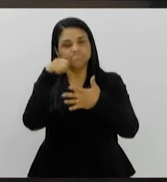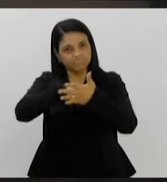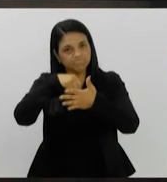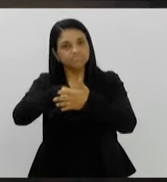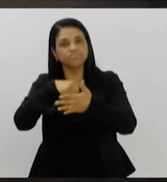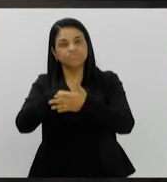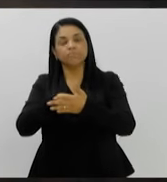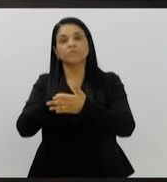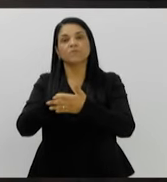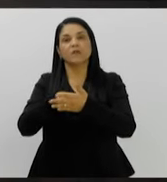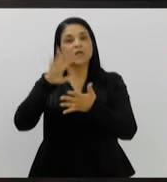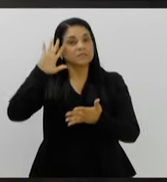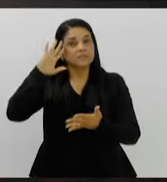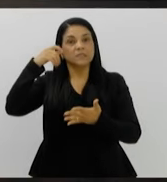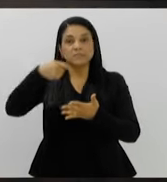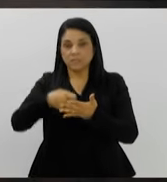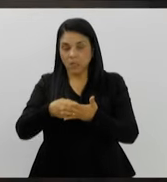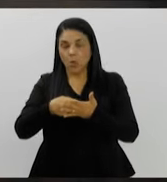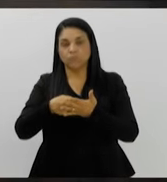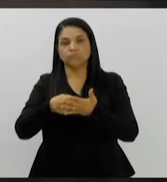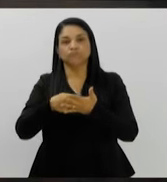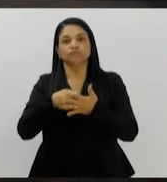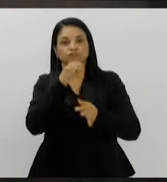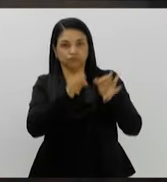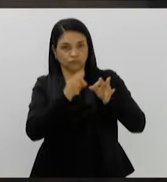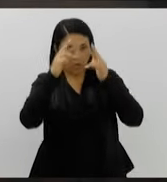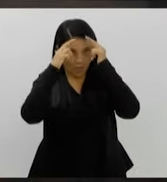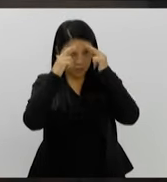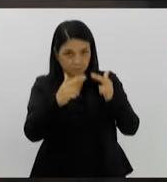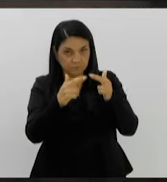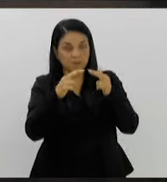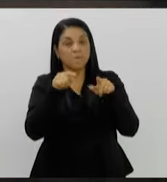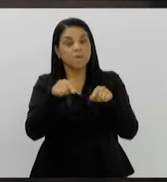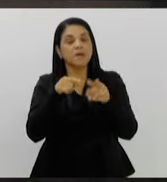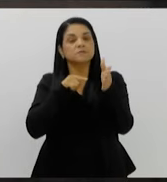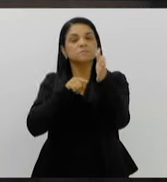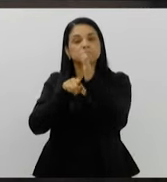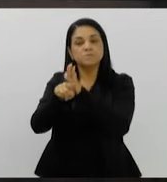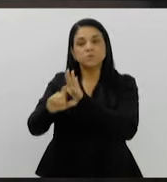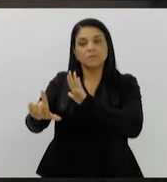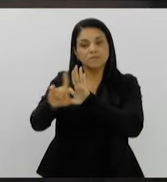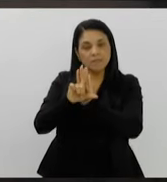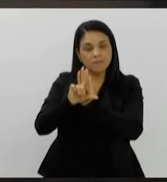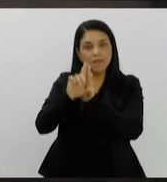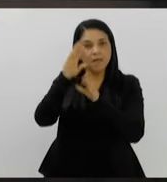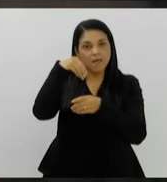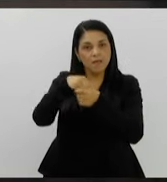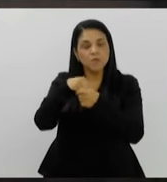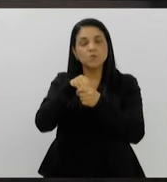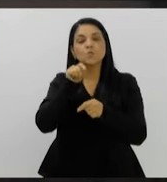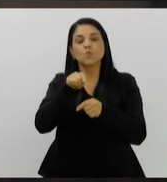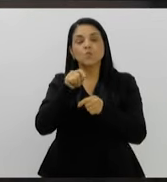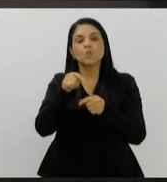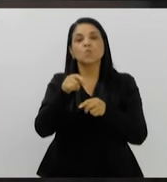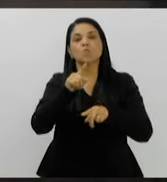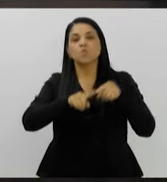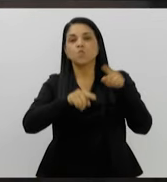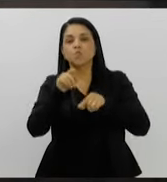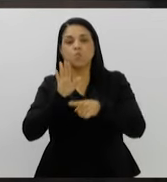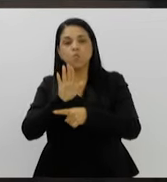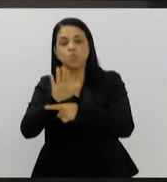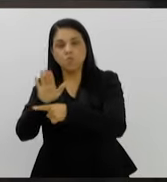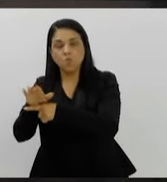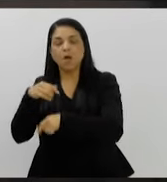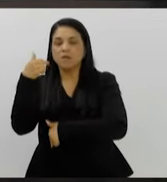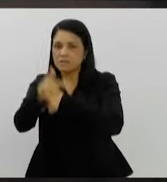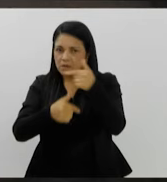ão judicial se respeita e se questiona dentro dos limites legais que é através de recursos vamos continuar trabalhando tentando ajudar o